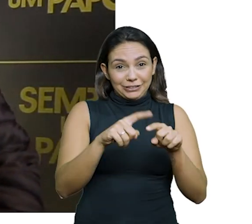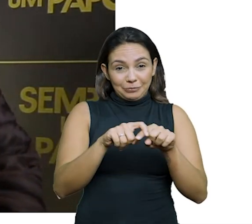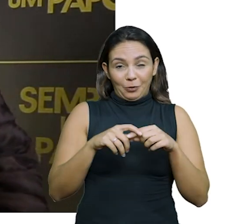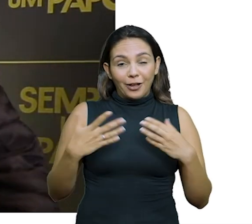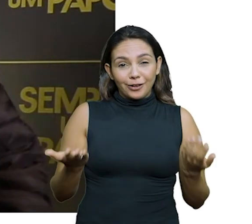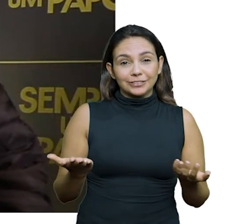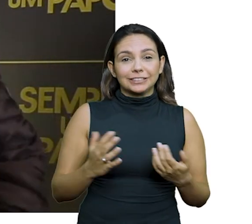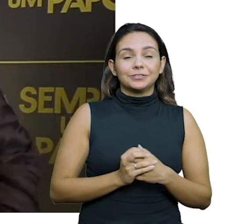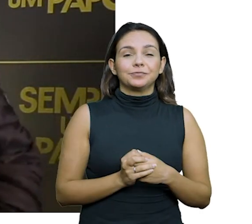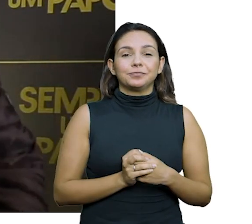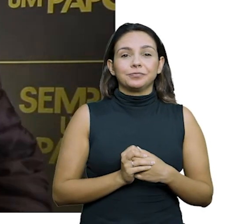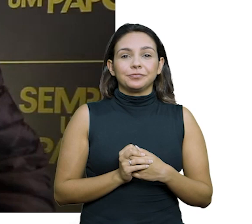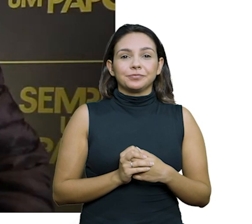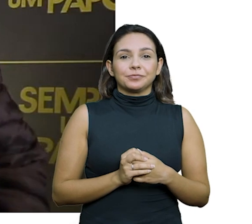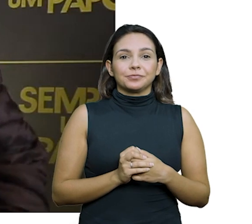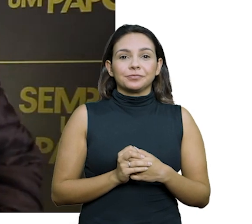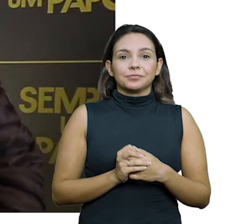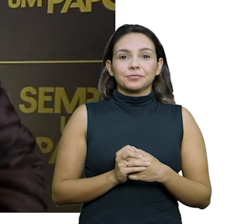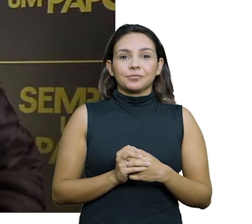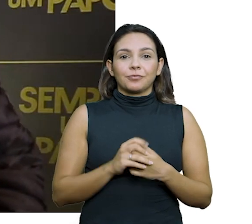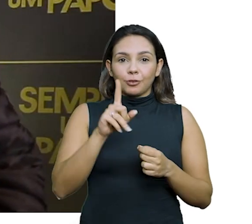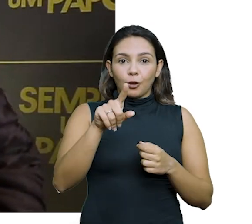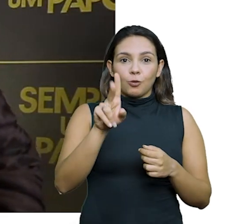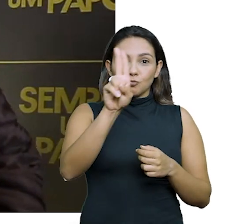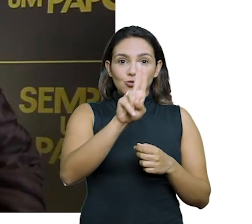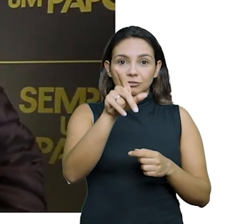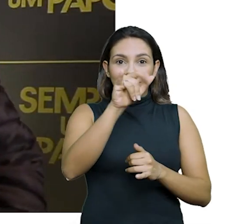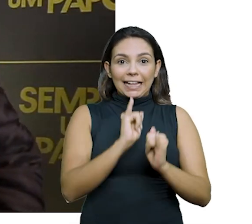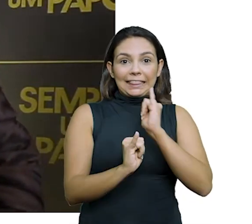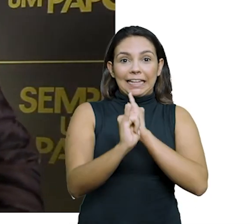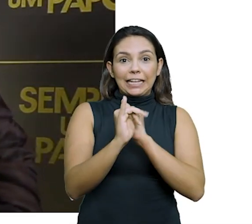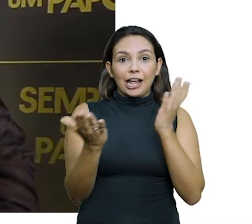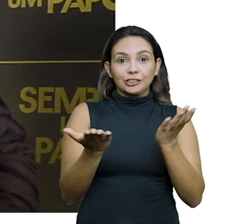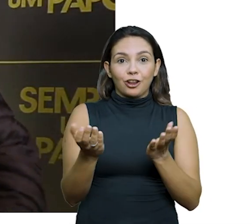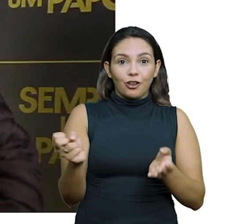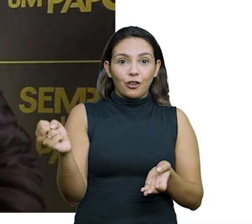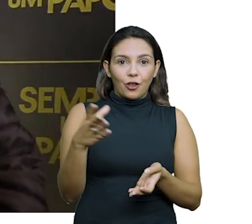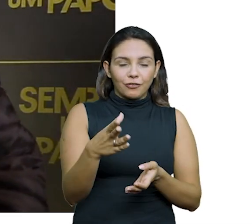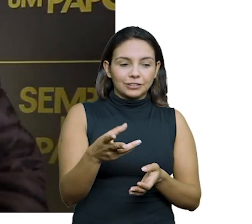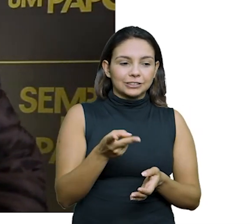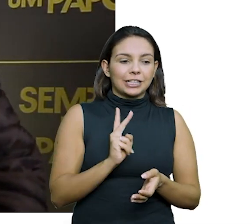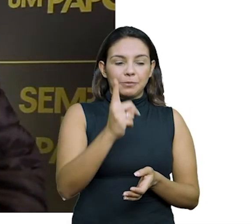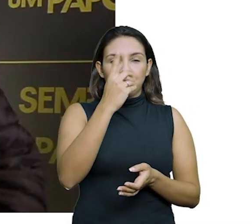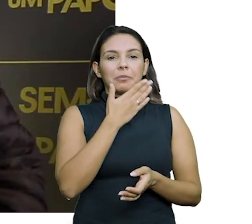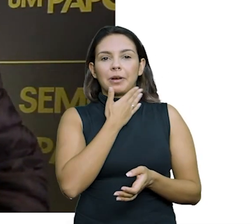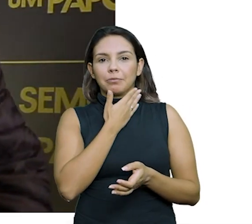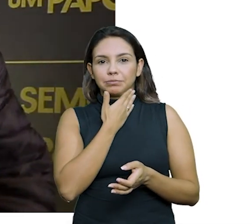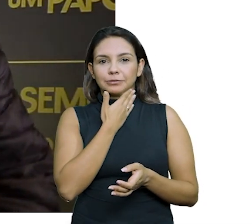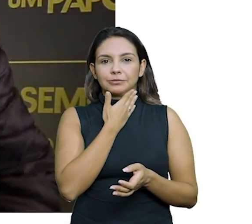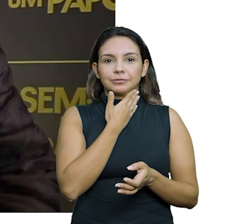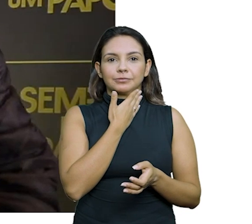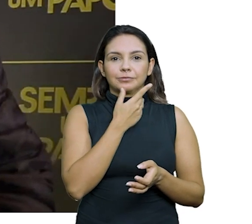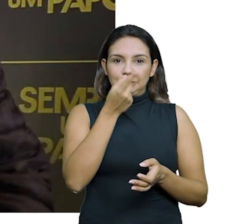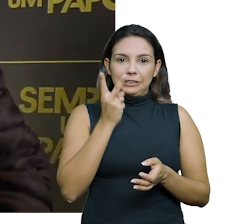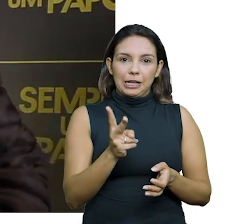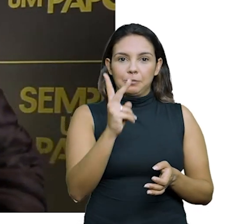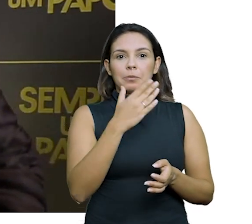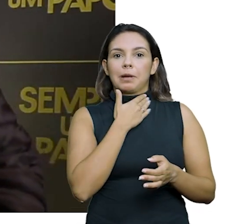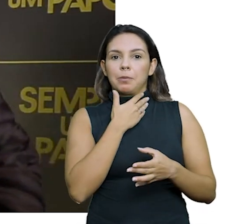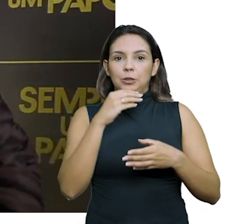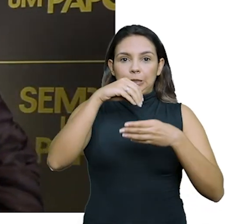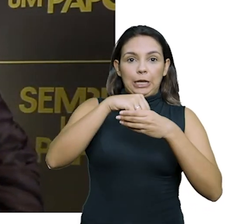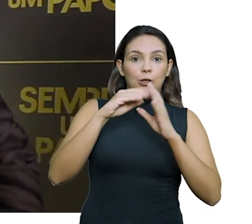nos lançou, que é o formato virtual. Sempre um papo agora intitulado Sempre um